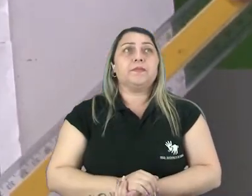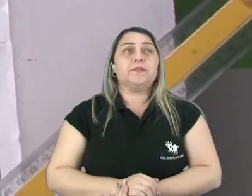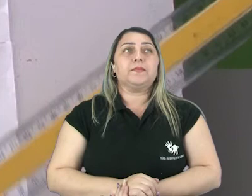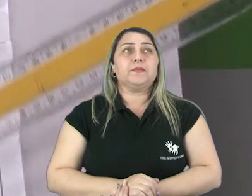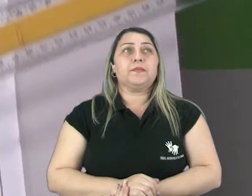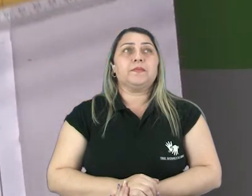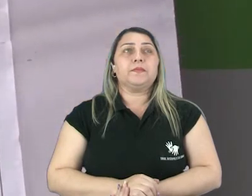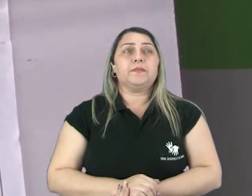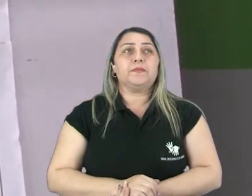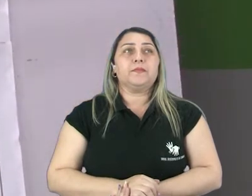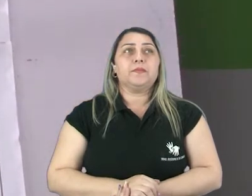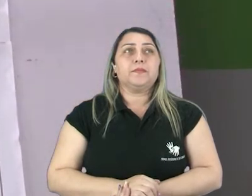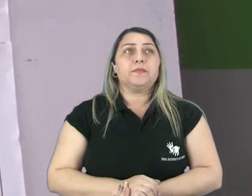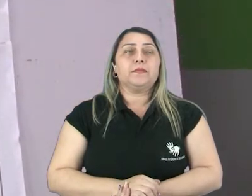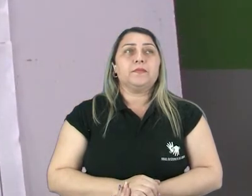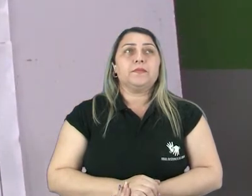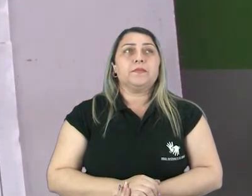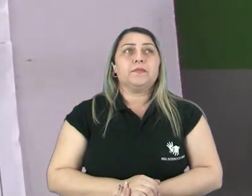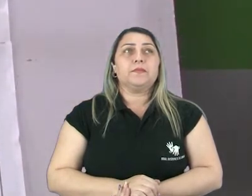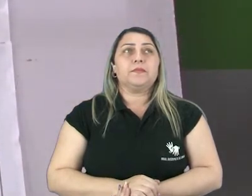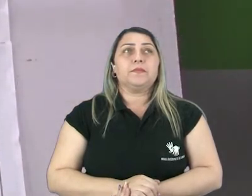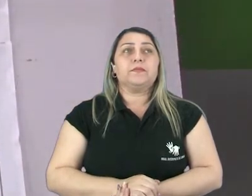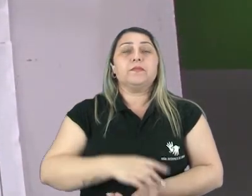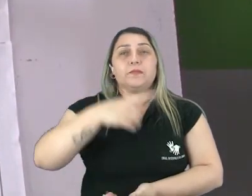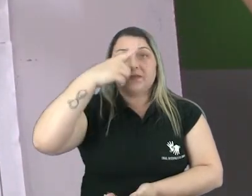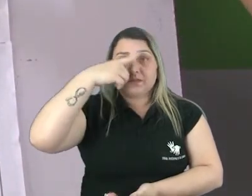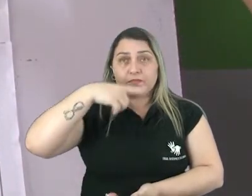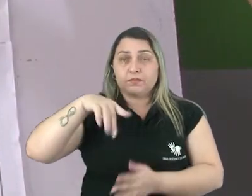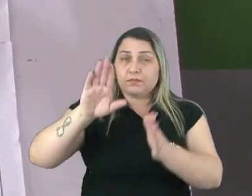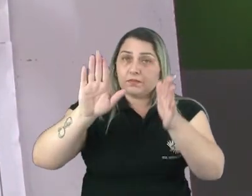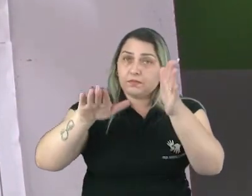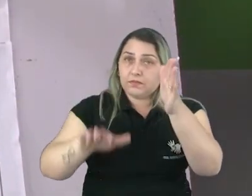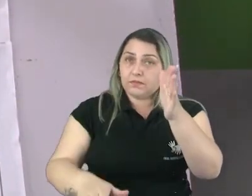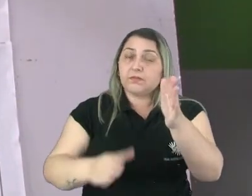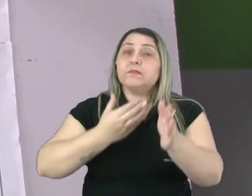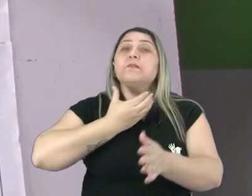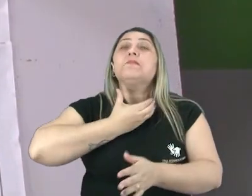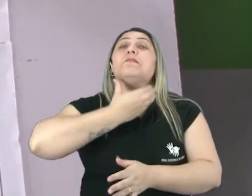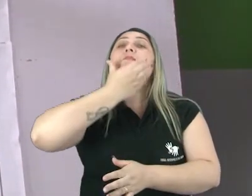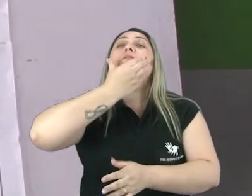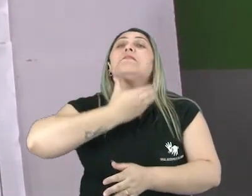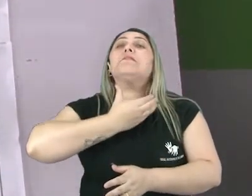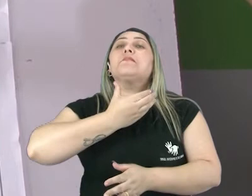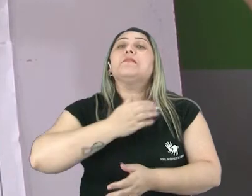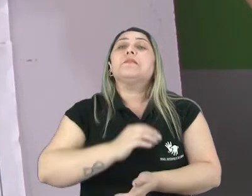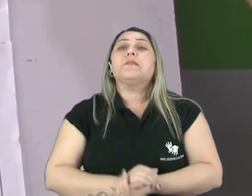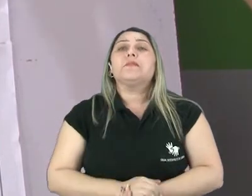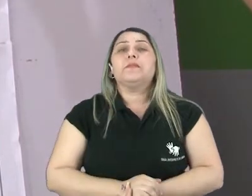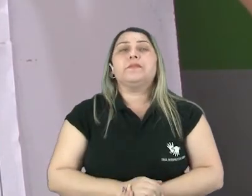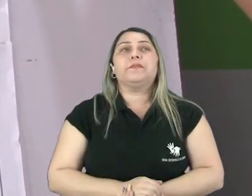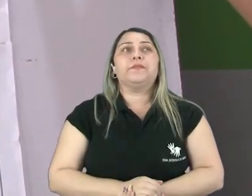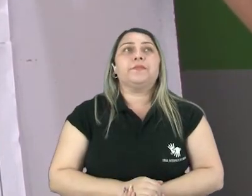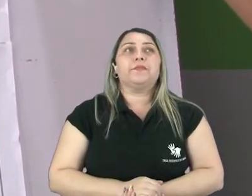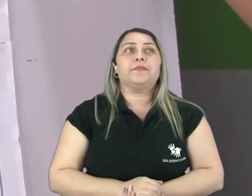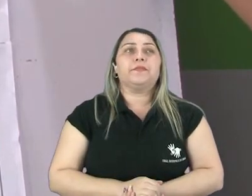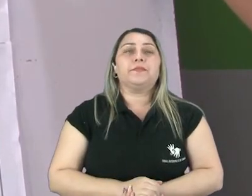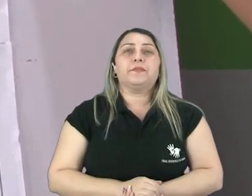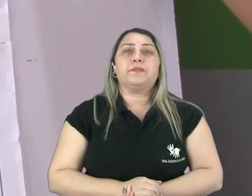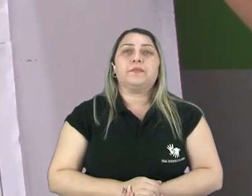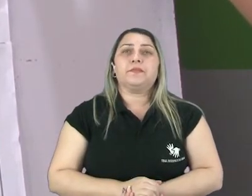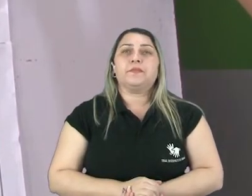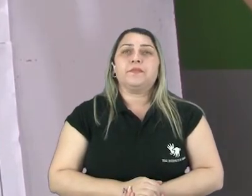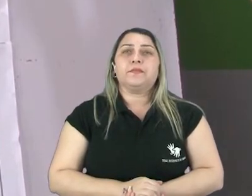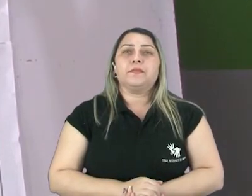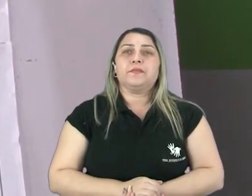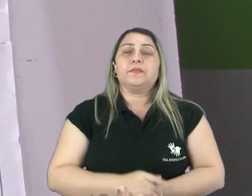certo? Quantos metros o elefante é menor que a girafa? Ele é menor que a girafa